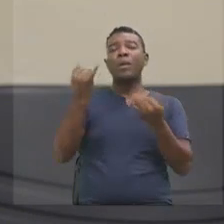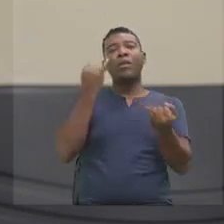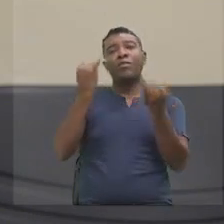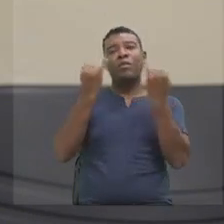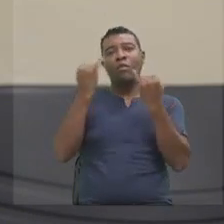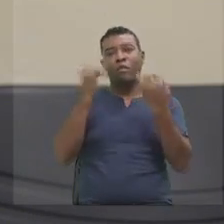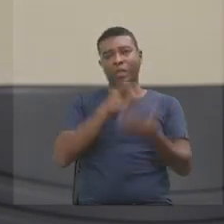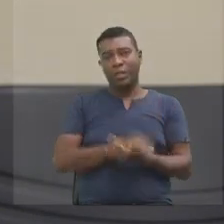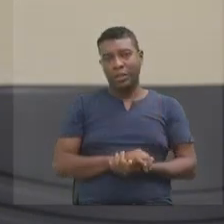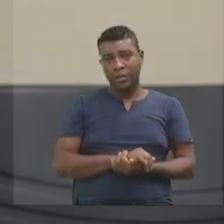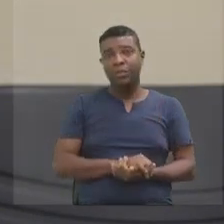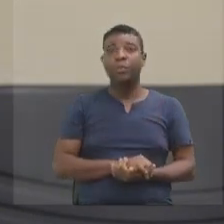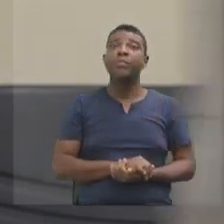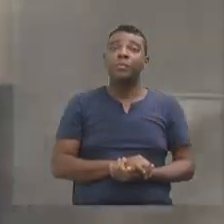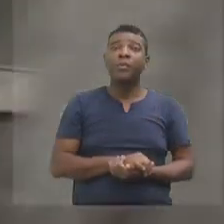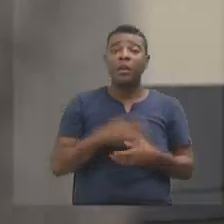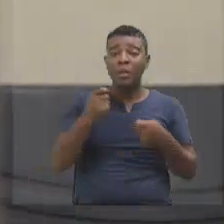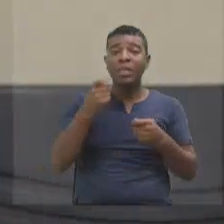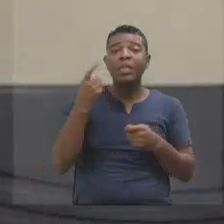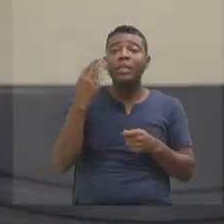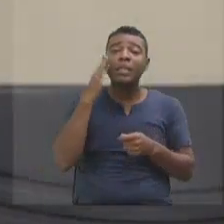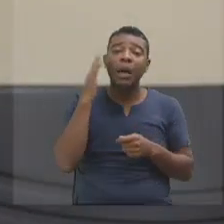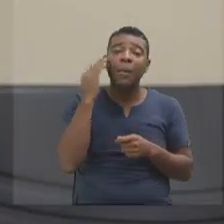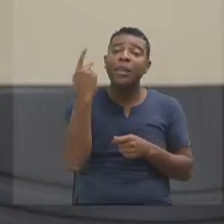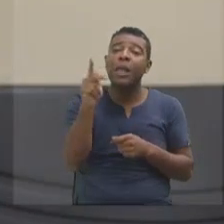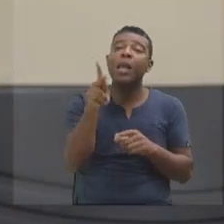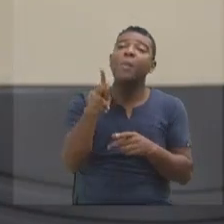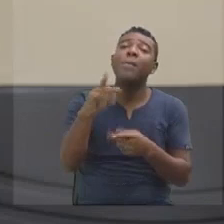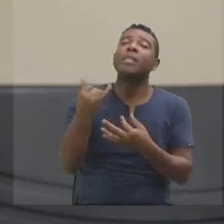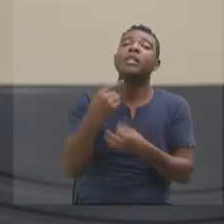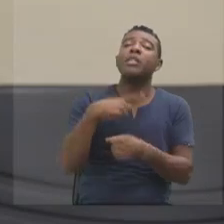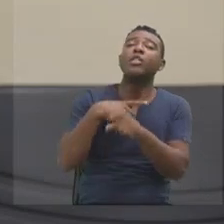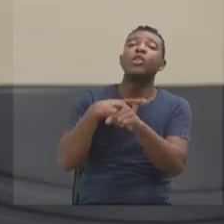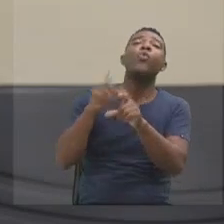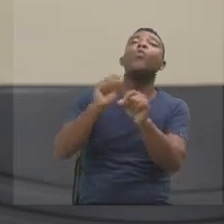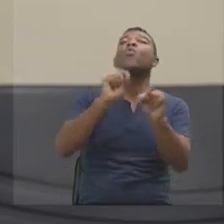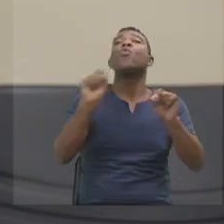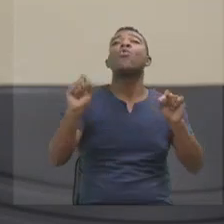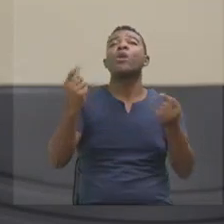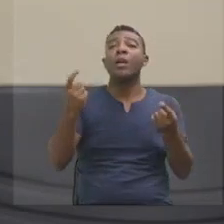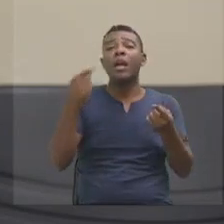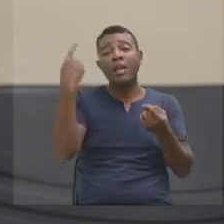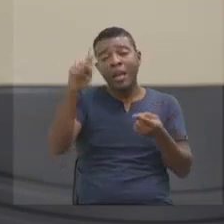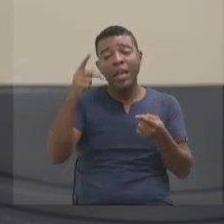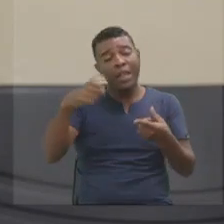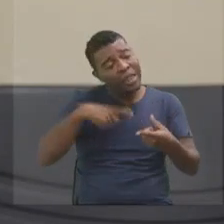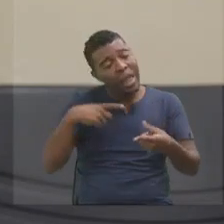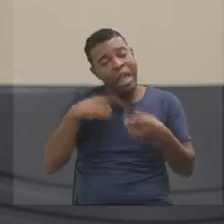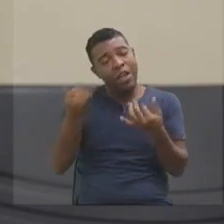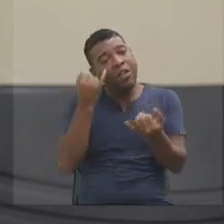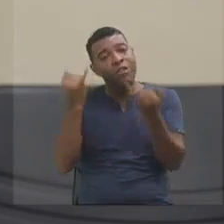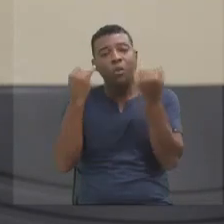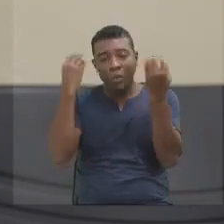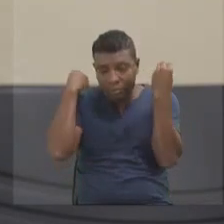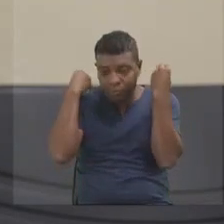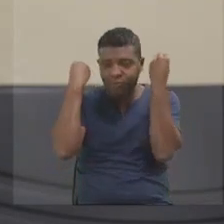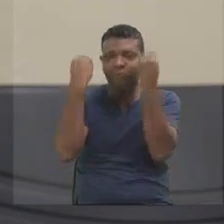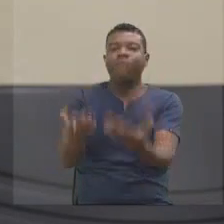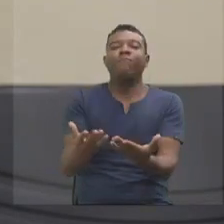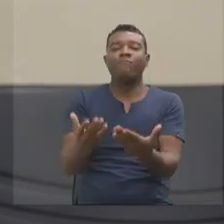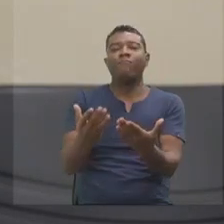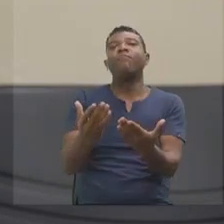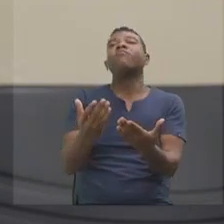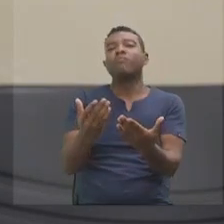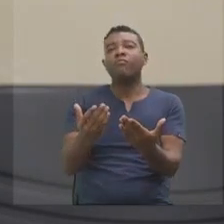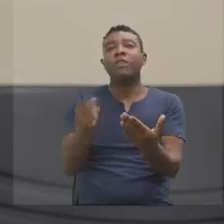que saber que que ele precisa fazer a partir daquele momento e ele ser dono da sua informação é esse o